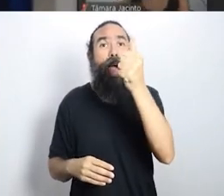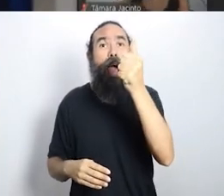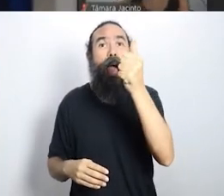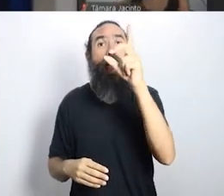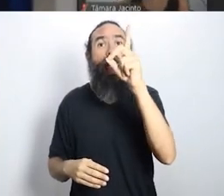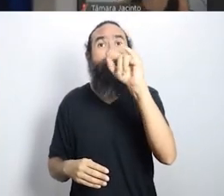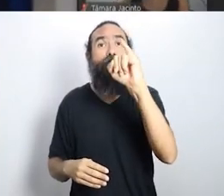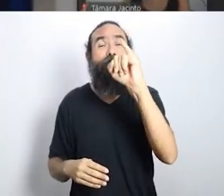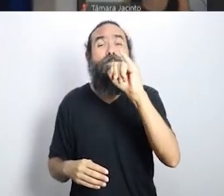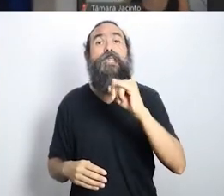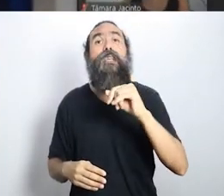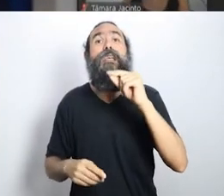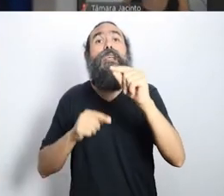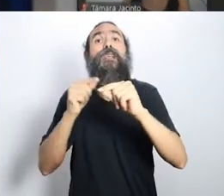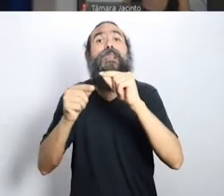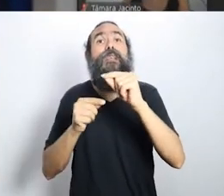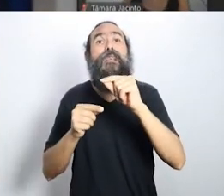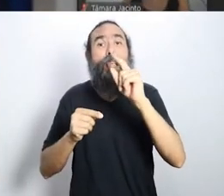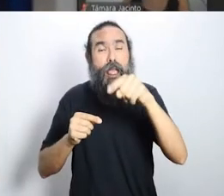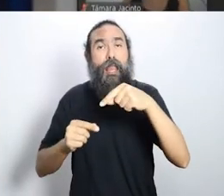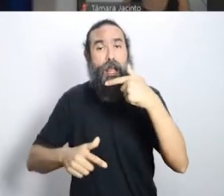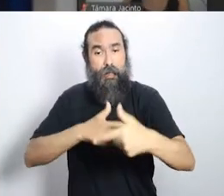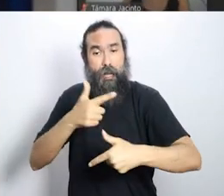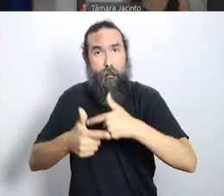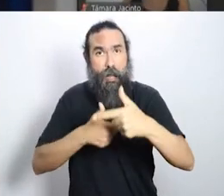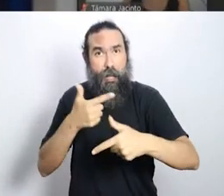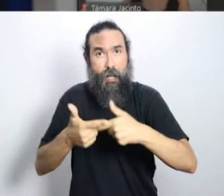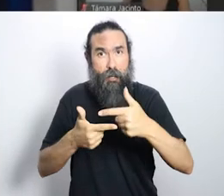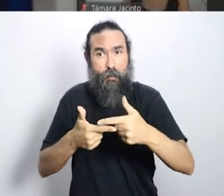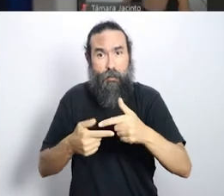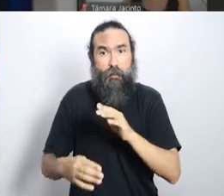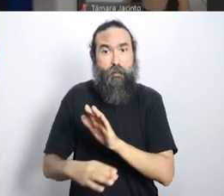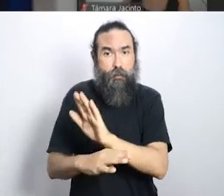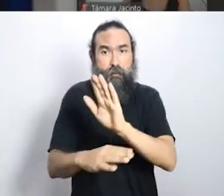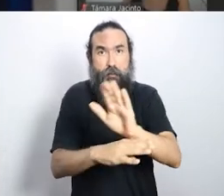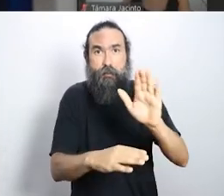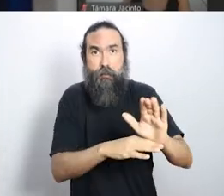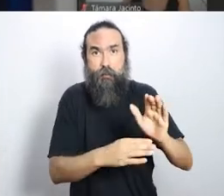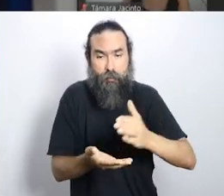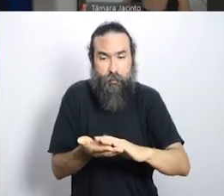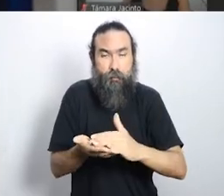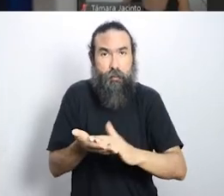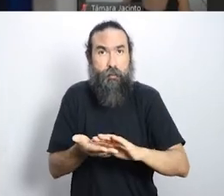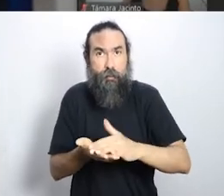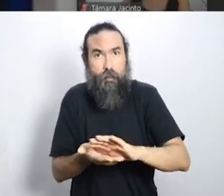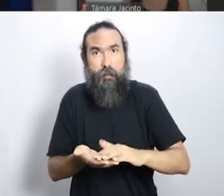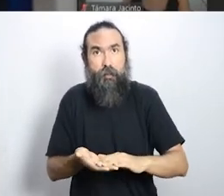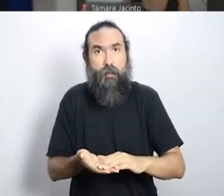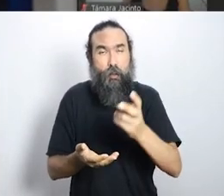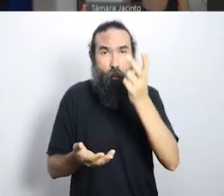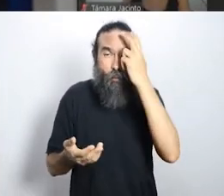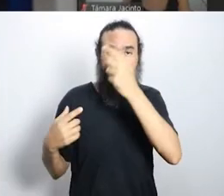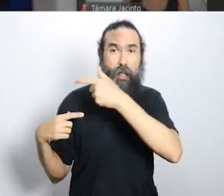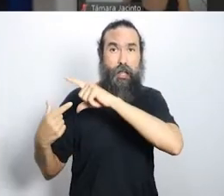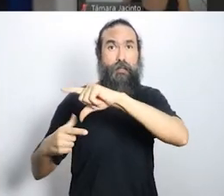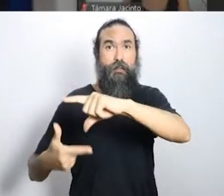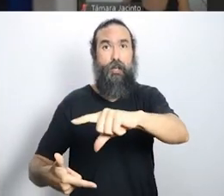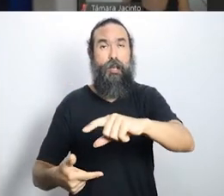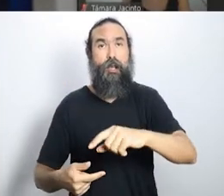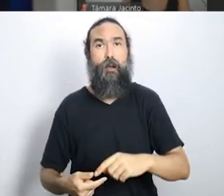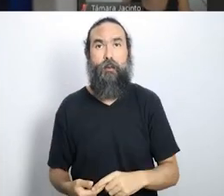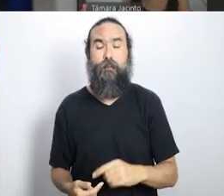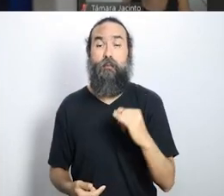de produção respeitosa, que é uma coisa que falta à cultura popular. Todo mundo, acredito que está aqui,